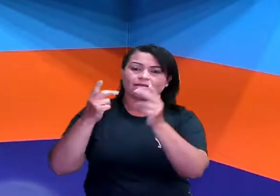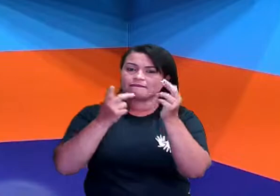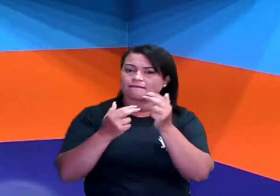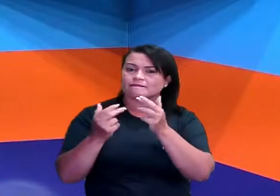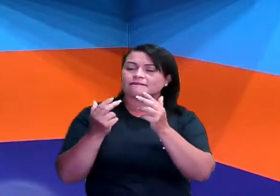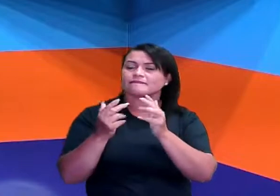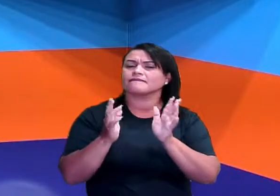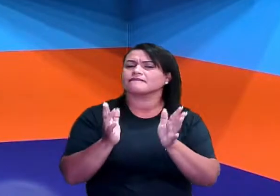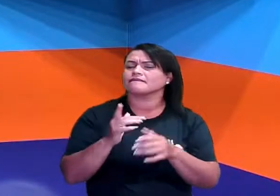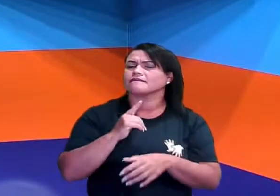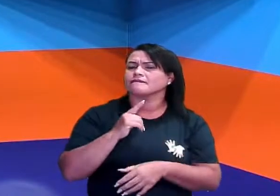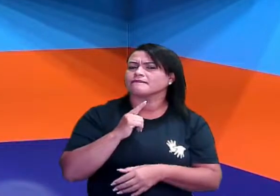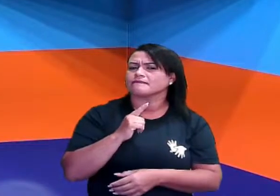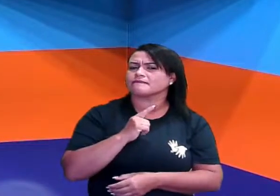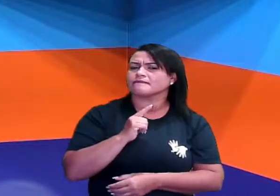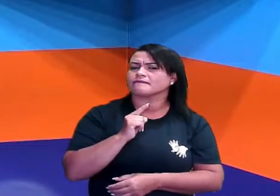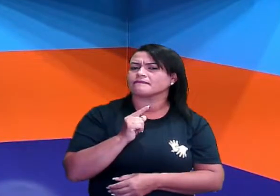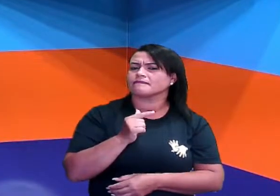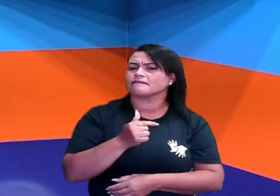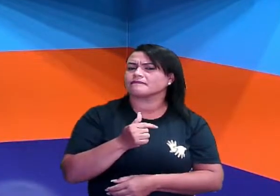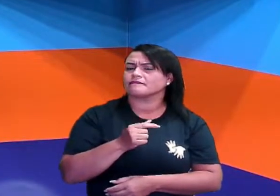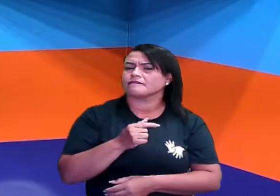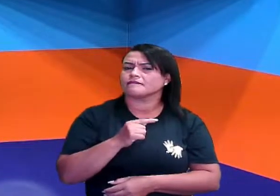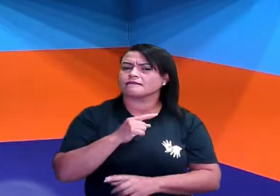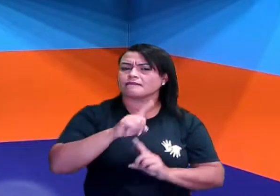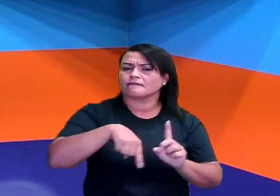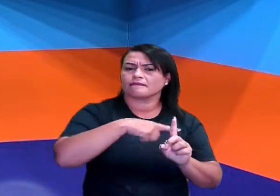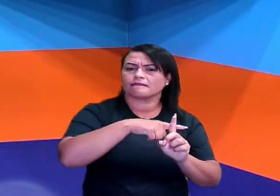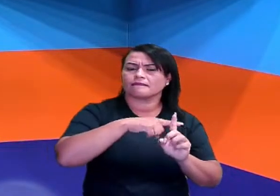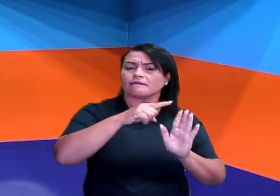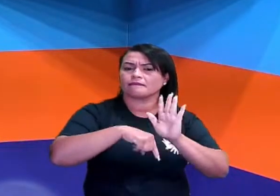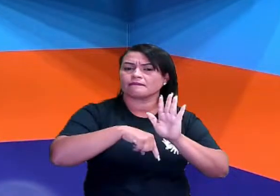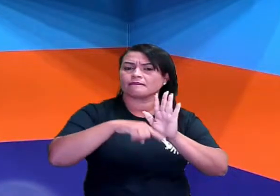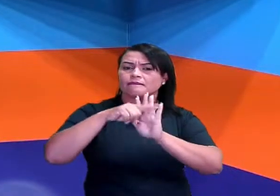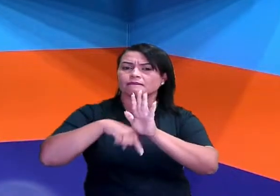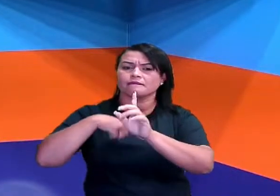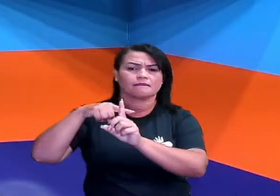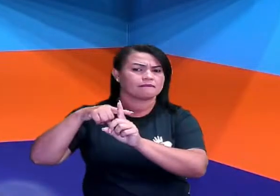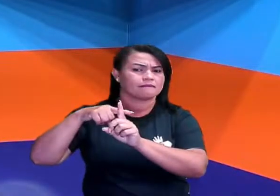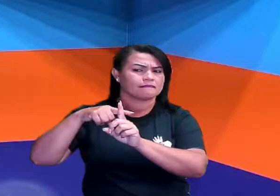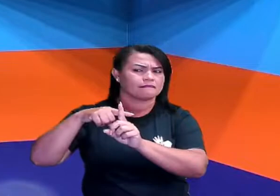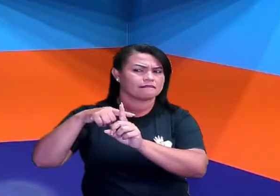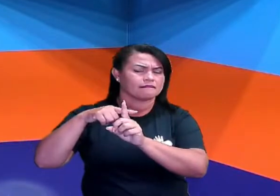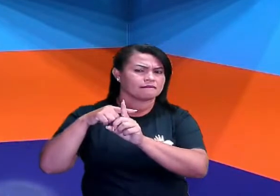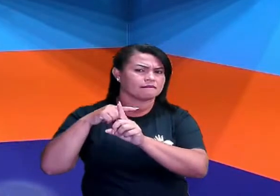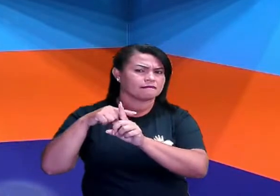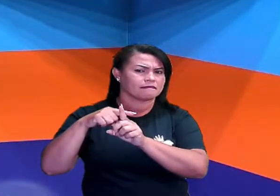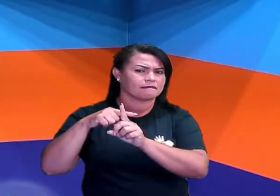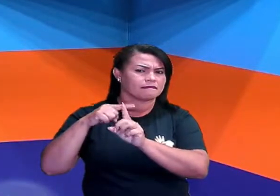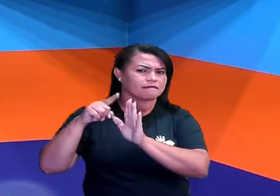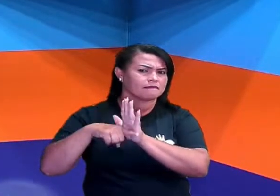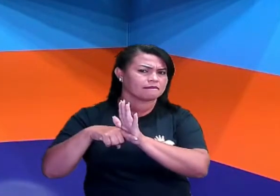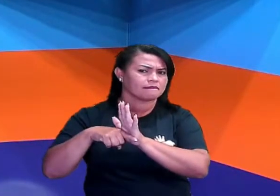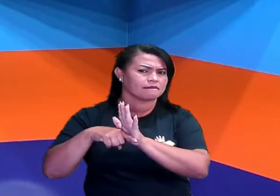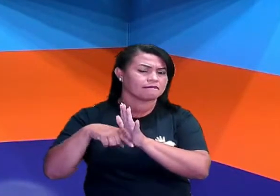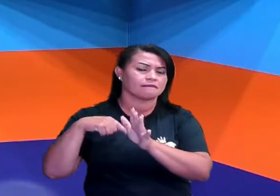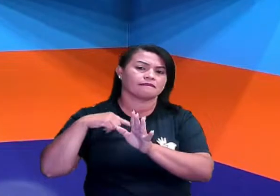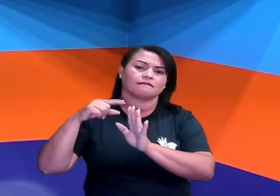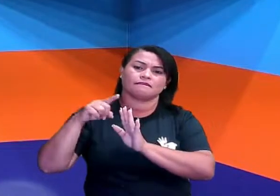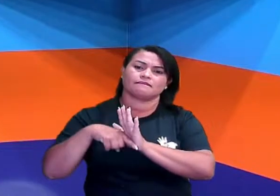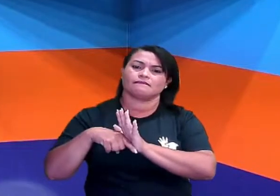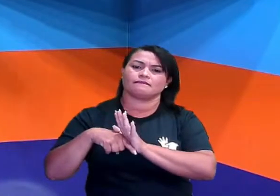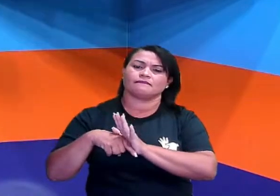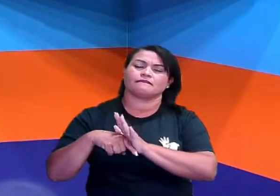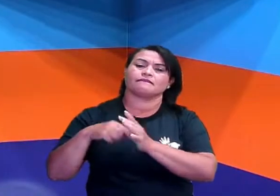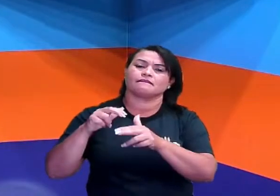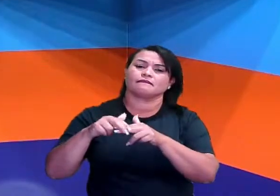iguais. Só que eu tenho um terceiro sinal. Então, ó, menos com menos, mais. Eita, mas mais com menos, eu tenho quem? Menos.